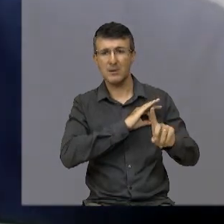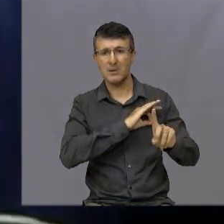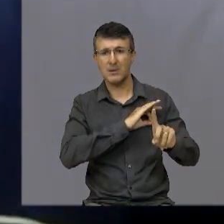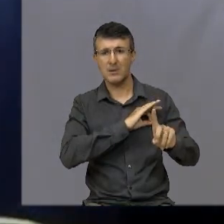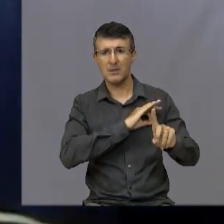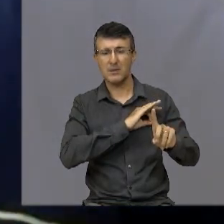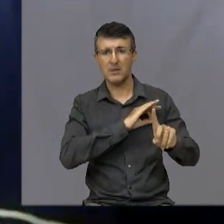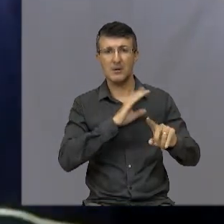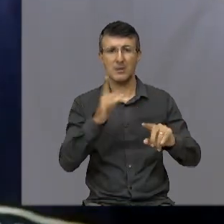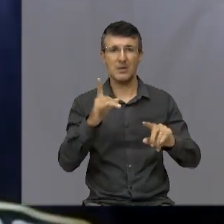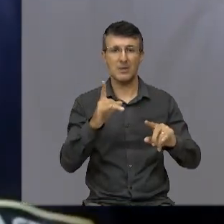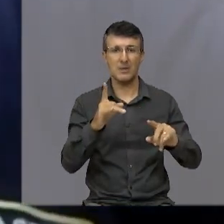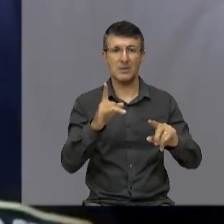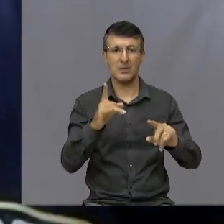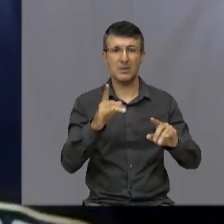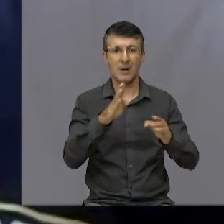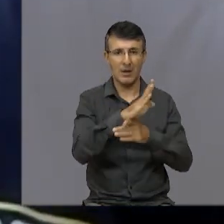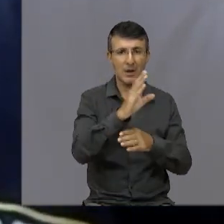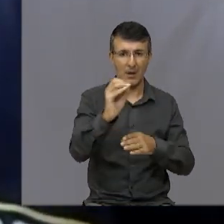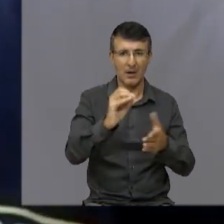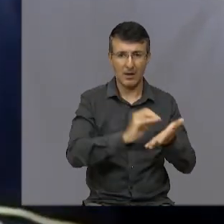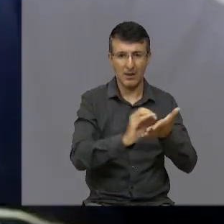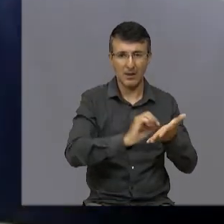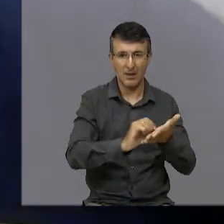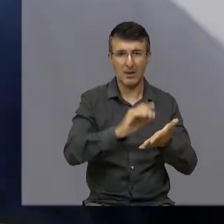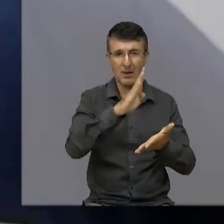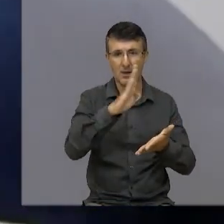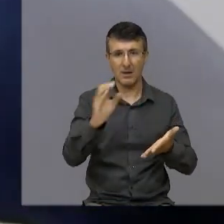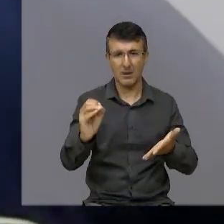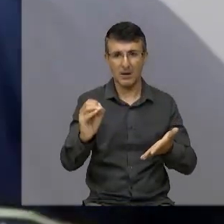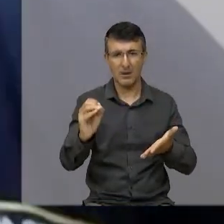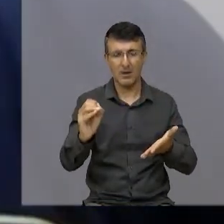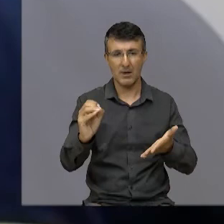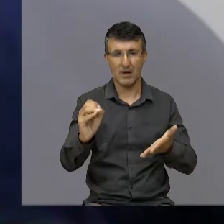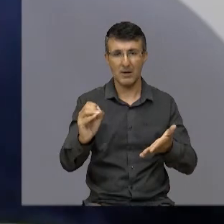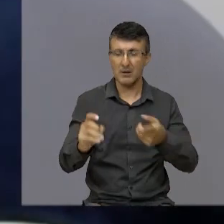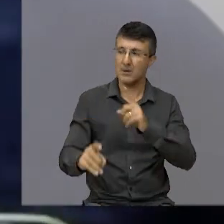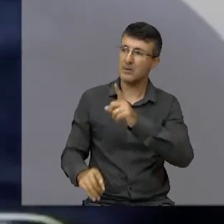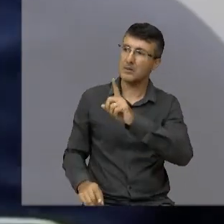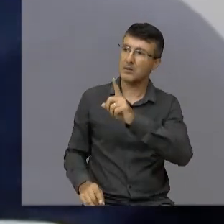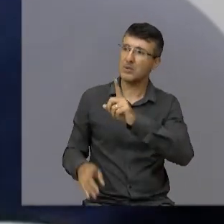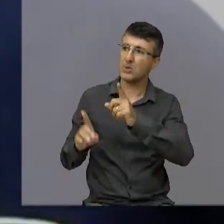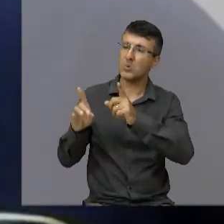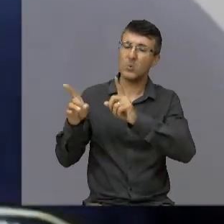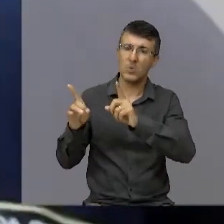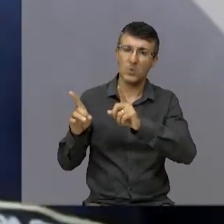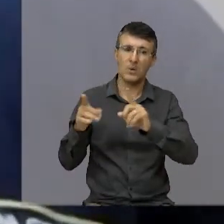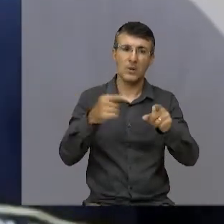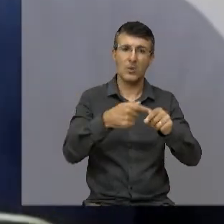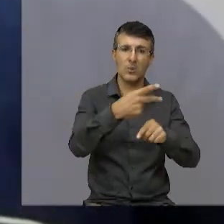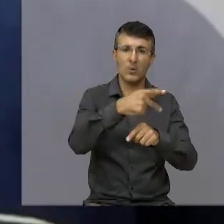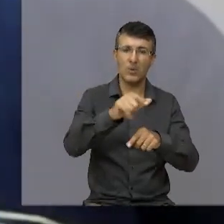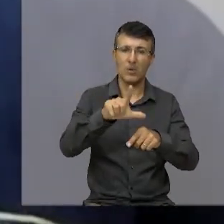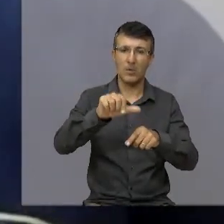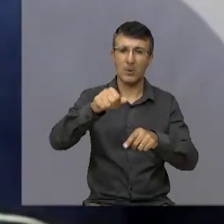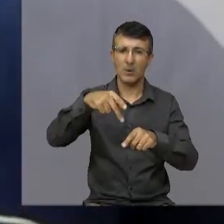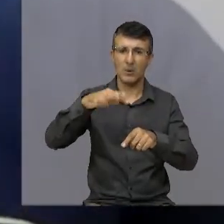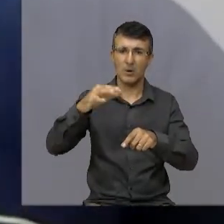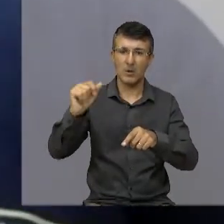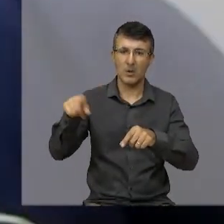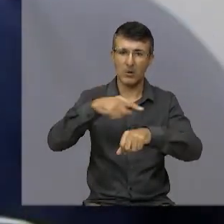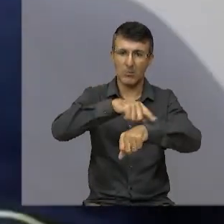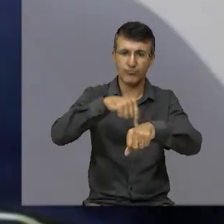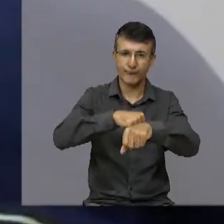necessariamente. não, pelo que eu entendi. Não necessariamente, não porque necessariamente. agora o plantão consegue também solicitar medida protetiva para